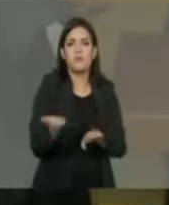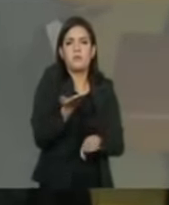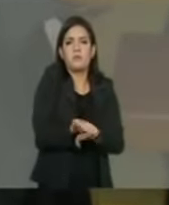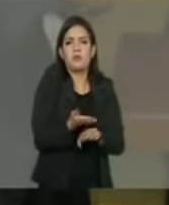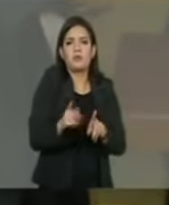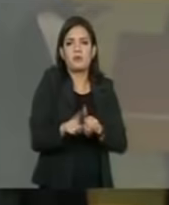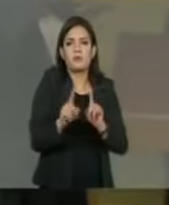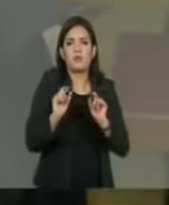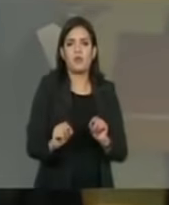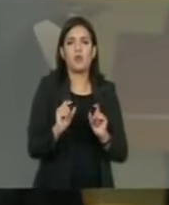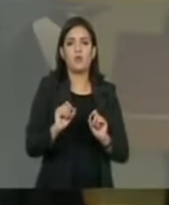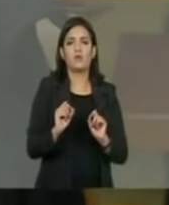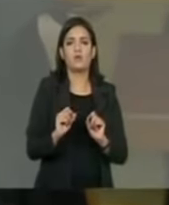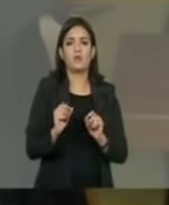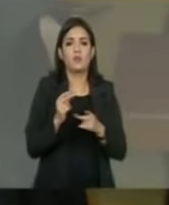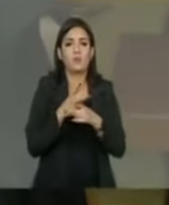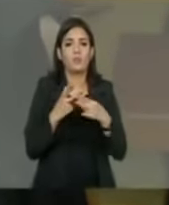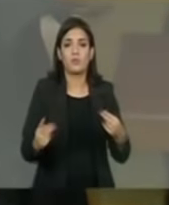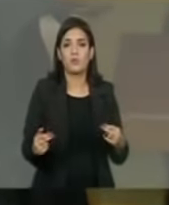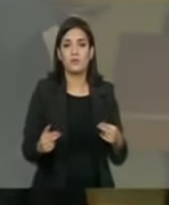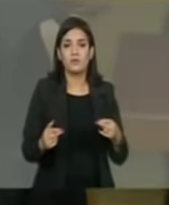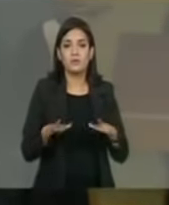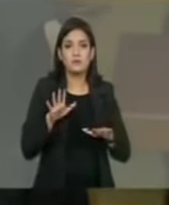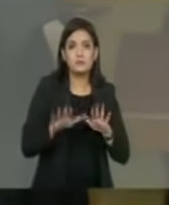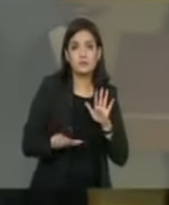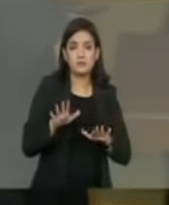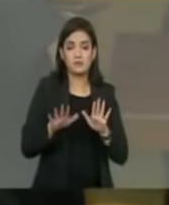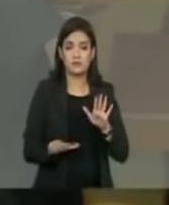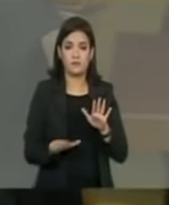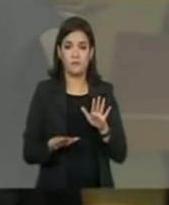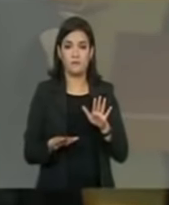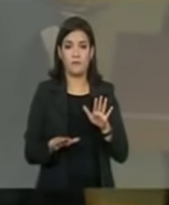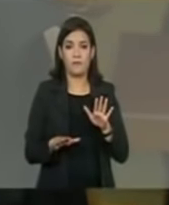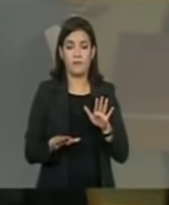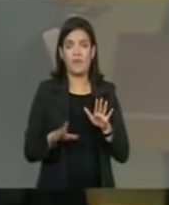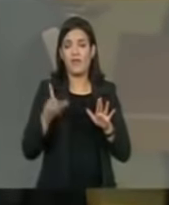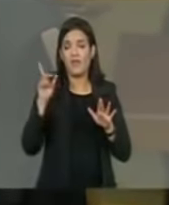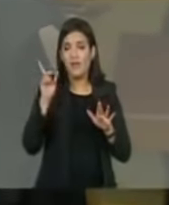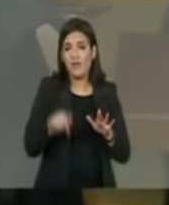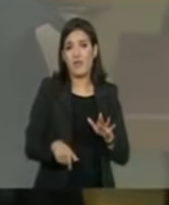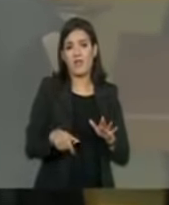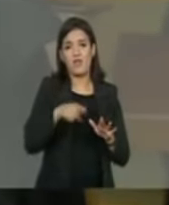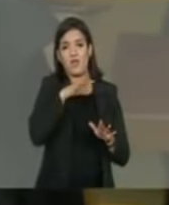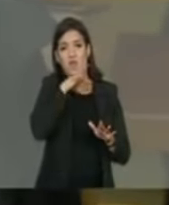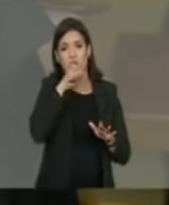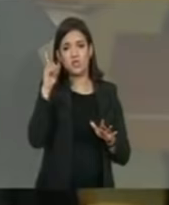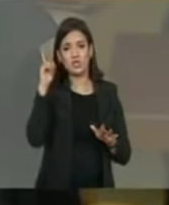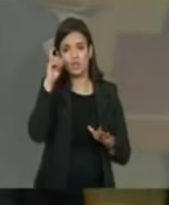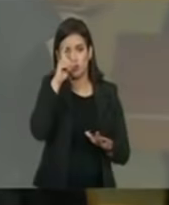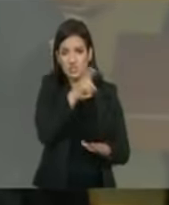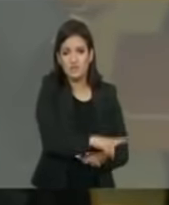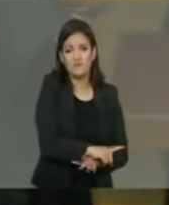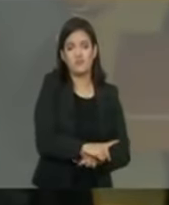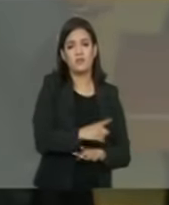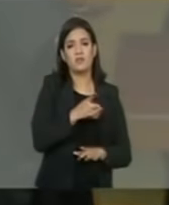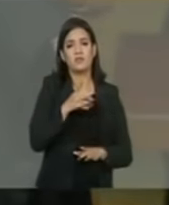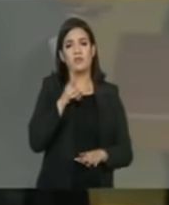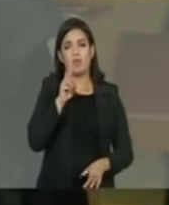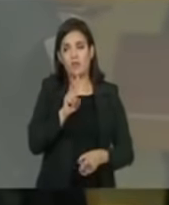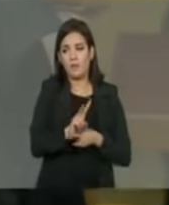essencialmente instável essencialmente precário essencialmente provisório